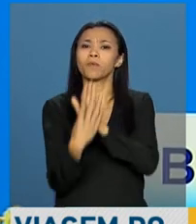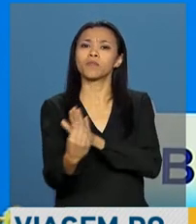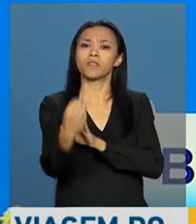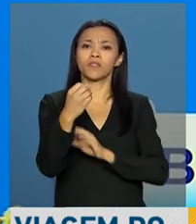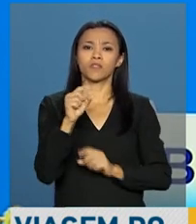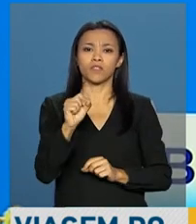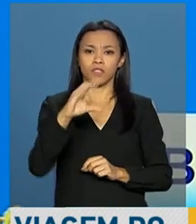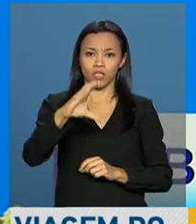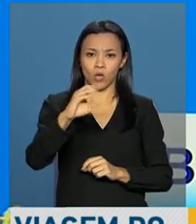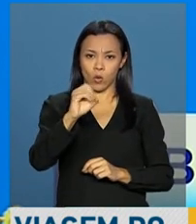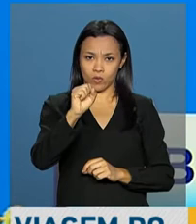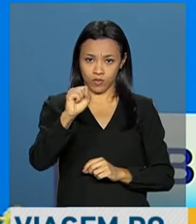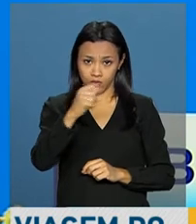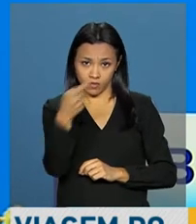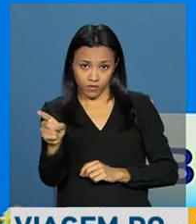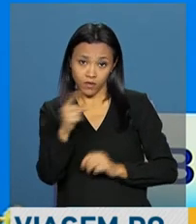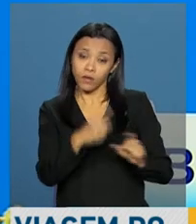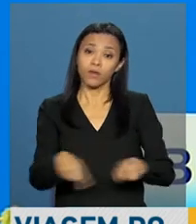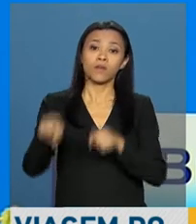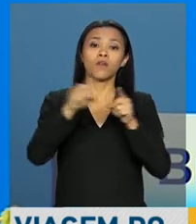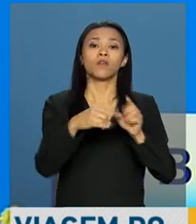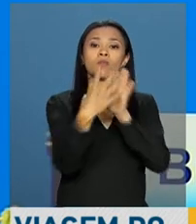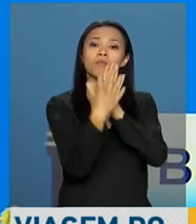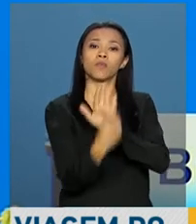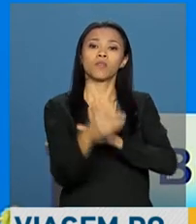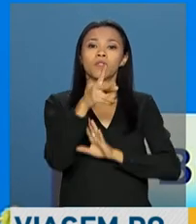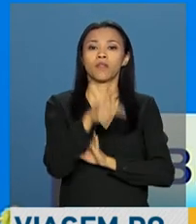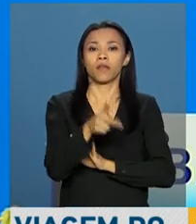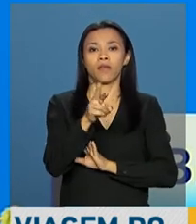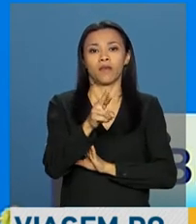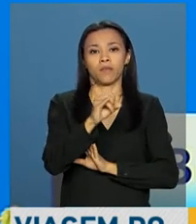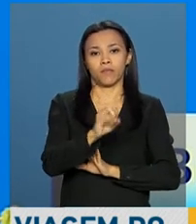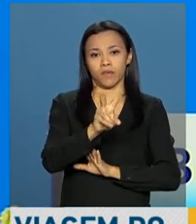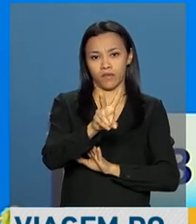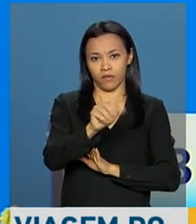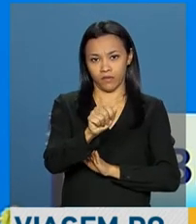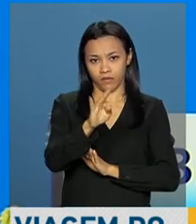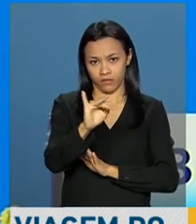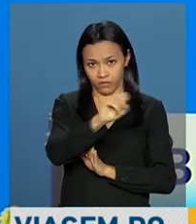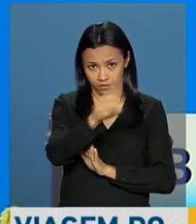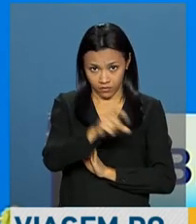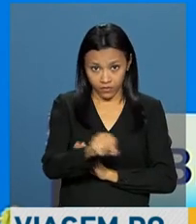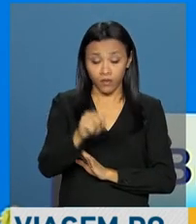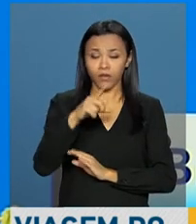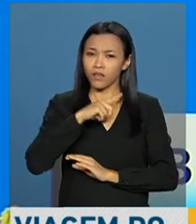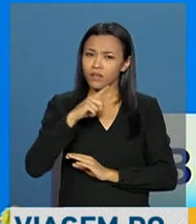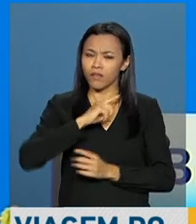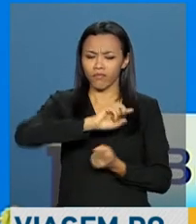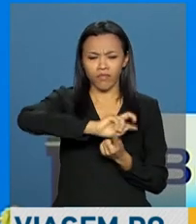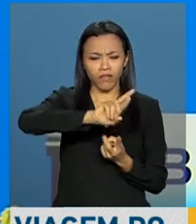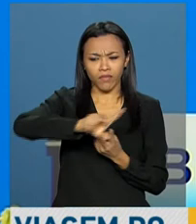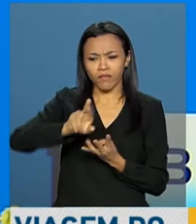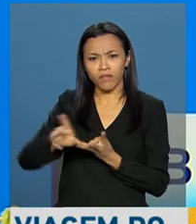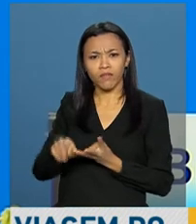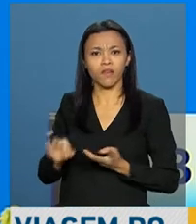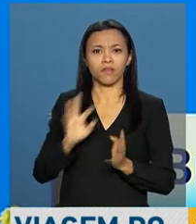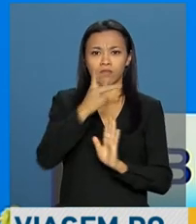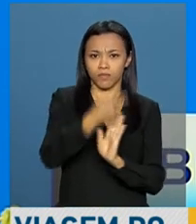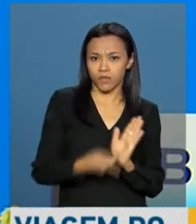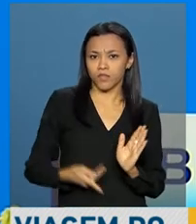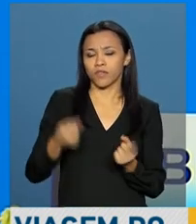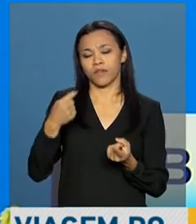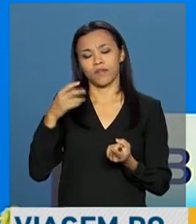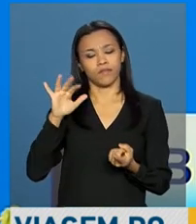e privatizações, programa que reúne projetos de envergadura em variados setores.